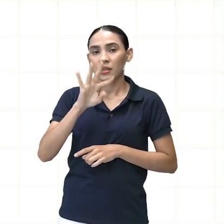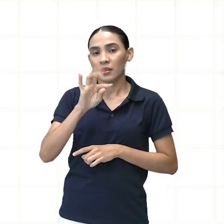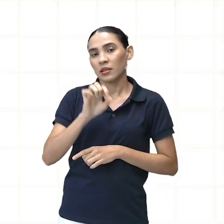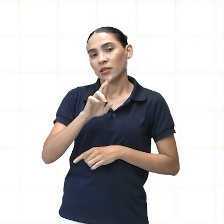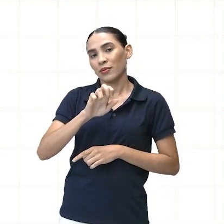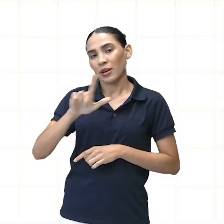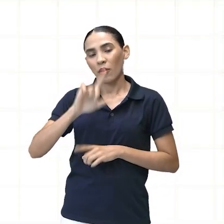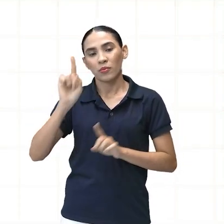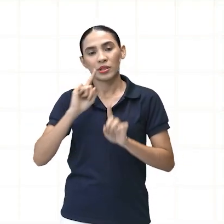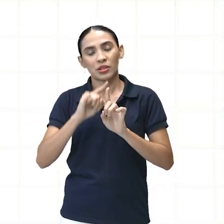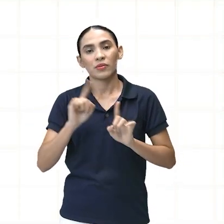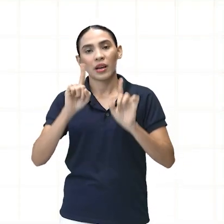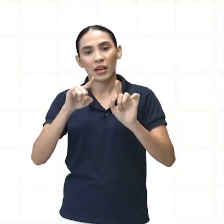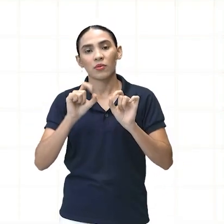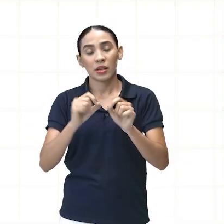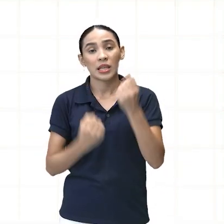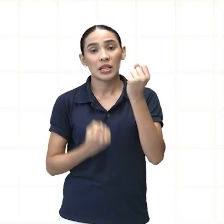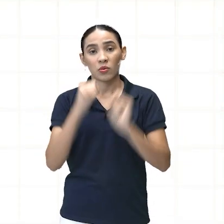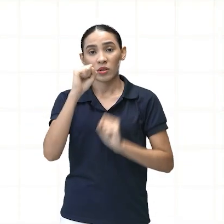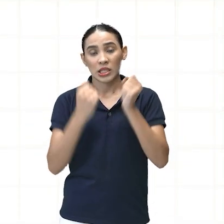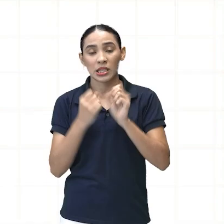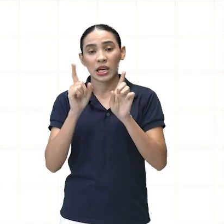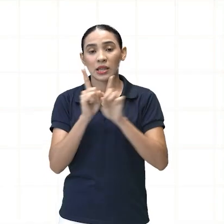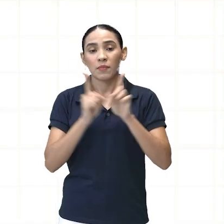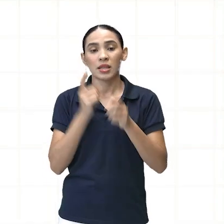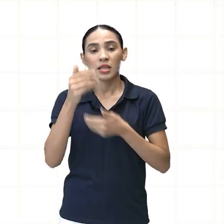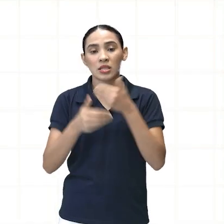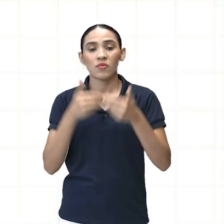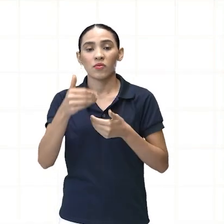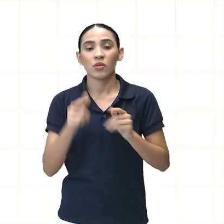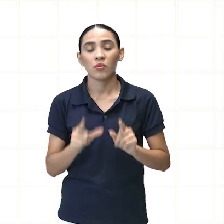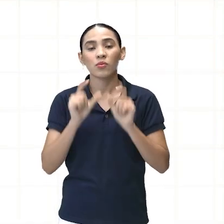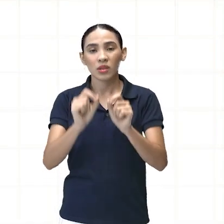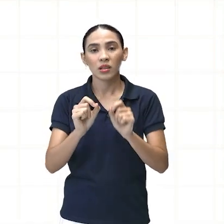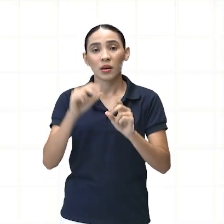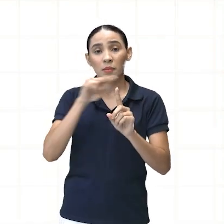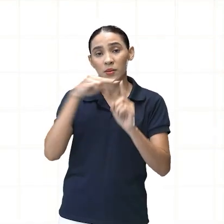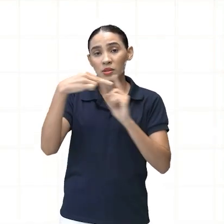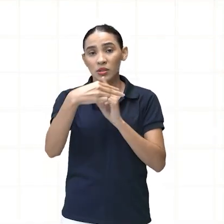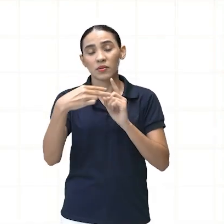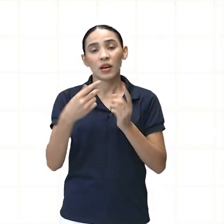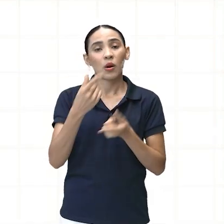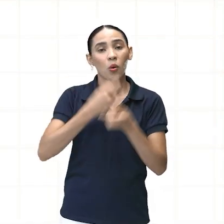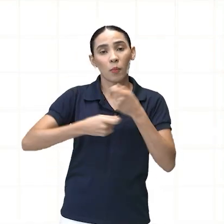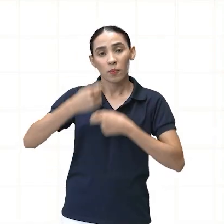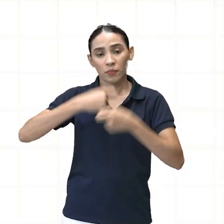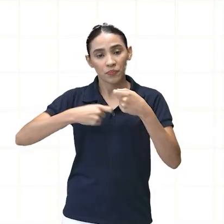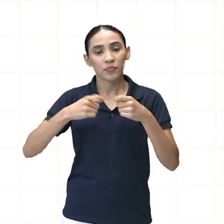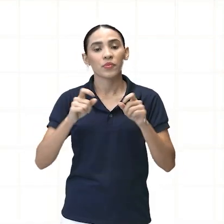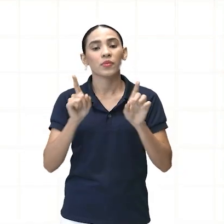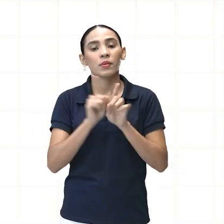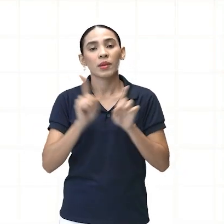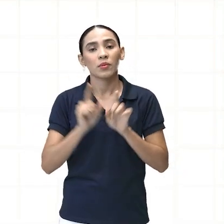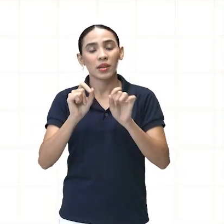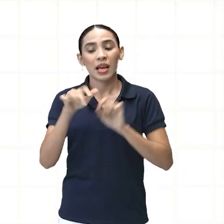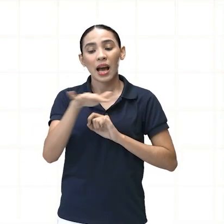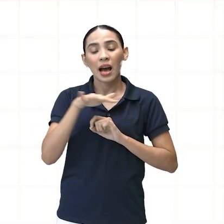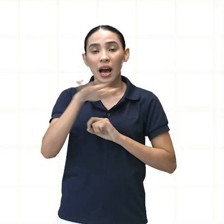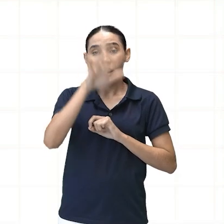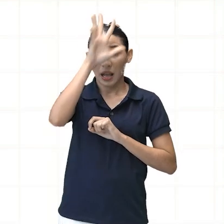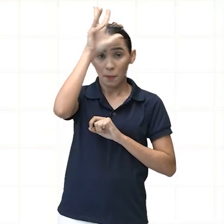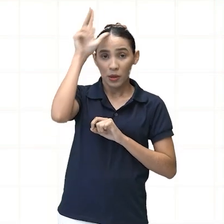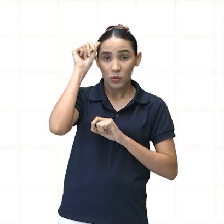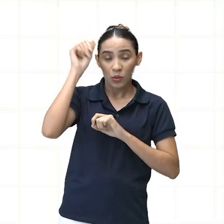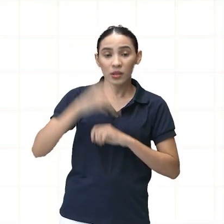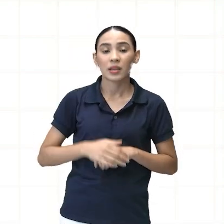O objetivo era industrializar e desenvolver, do ponto de vista comercial e econômico, a região